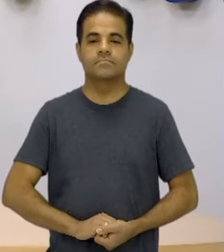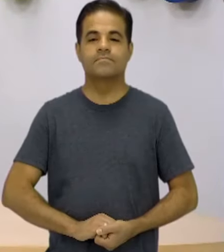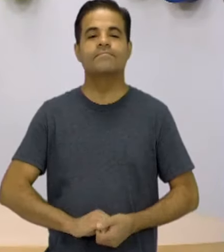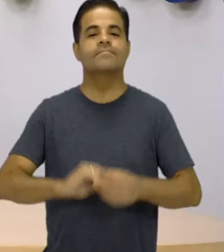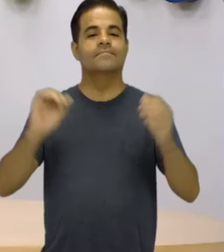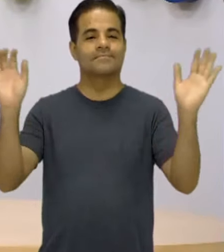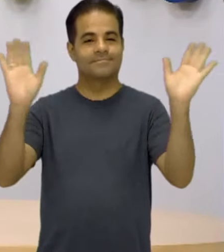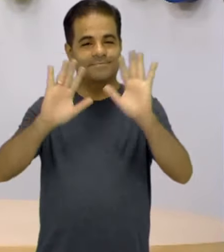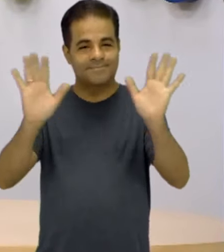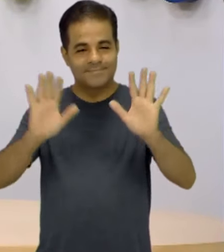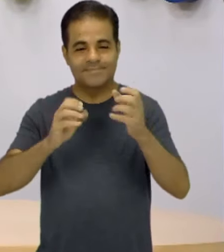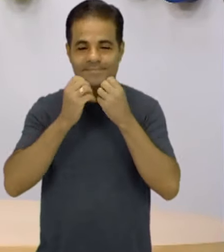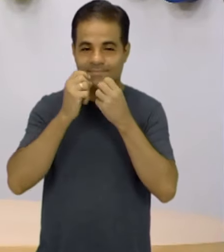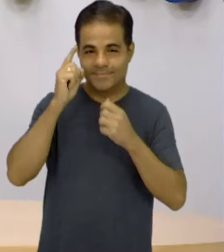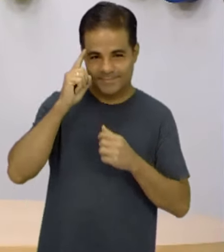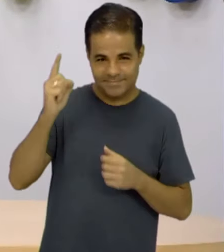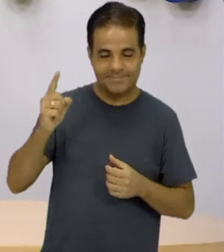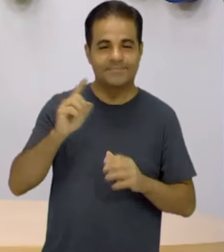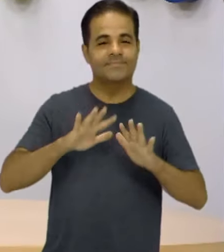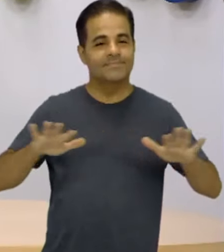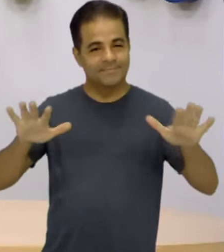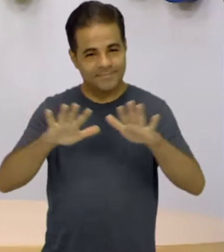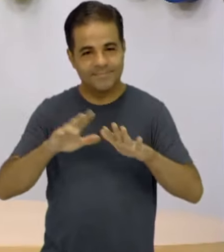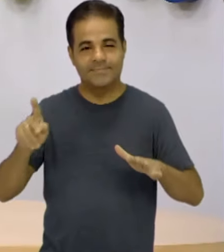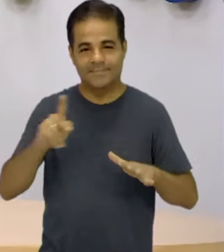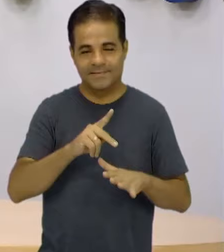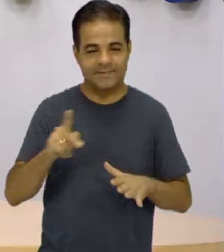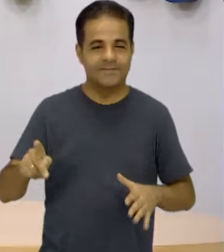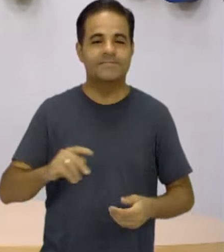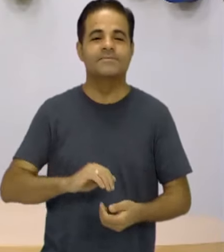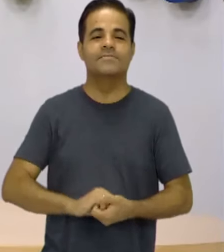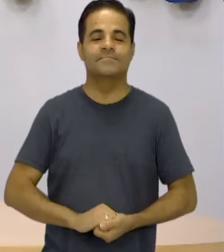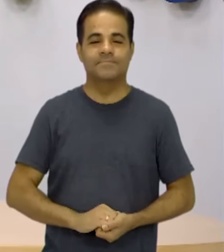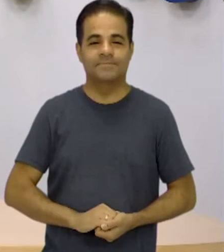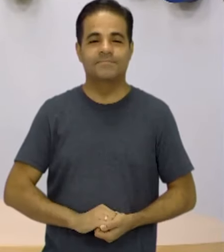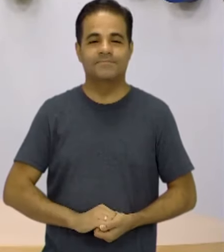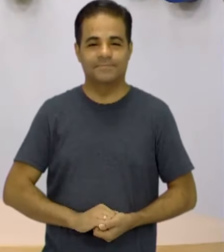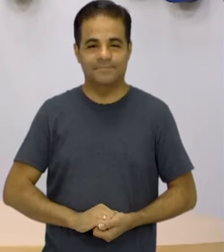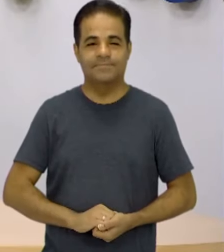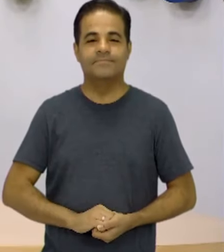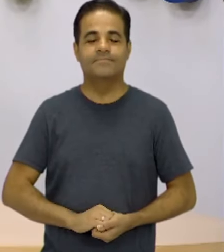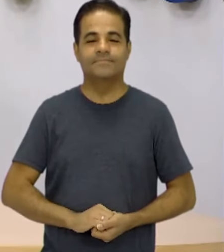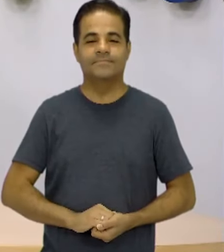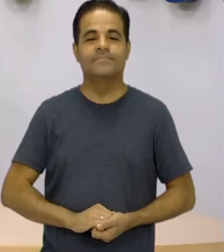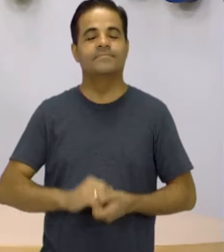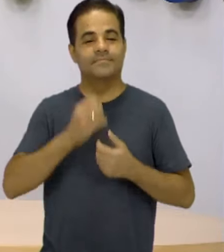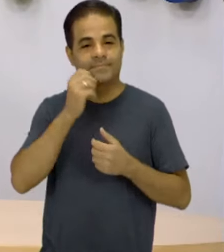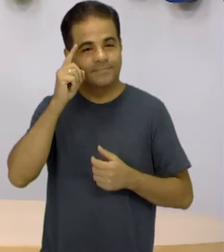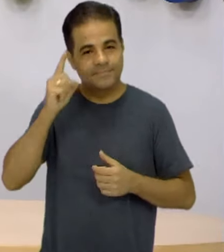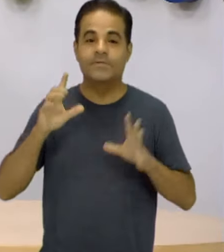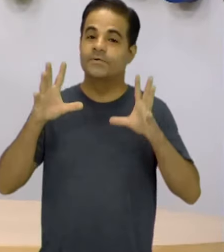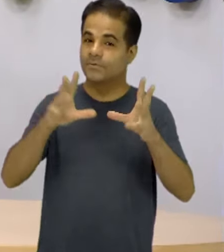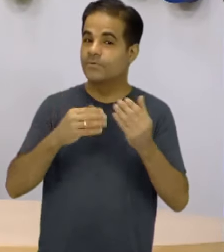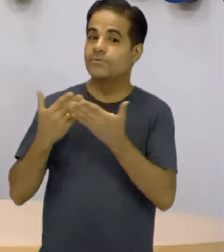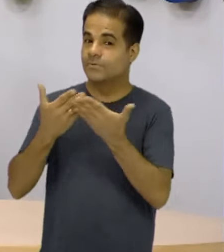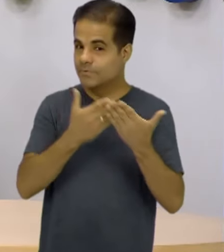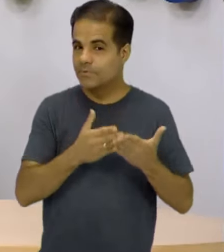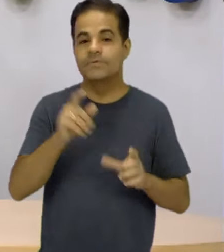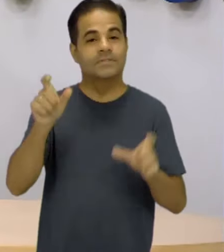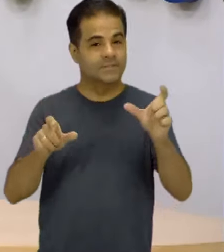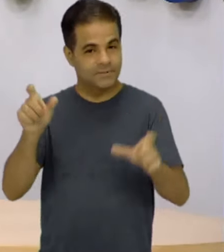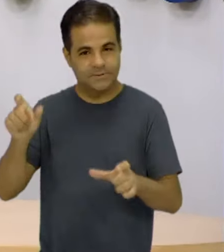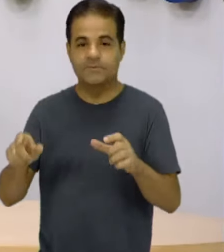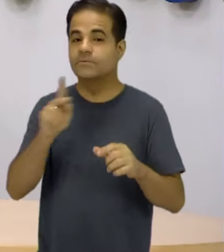good morning Friends Good morning teacher is Welcome to another in english Coach Bom dia estudantes Bom